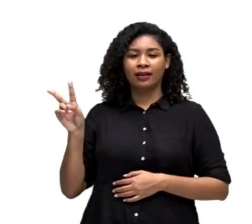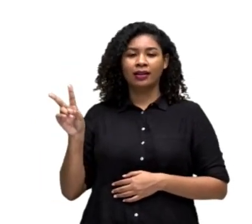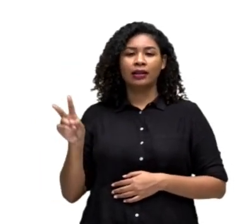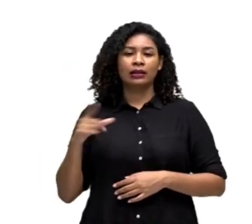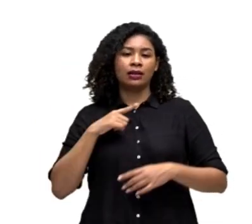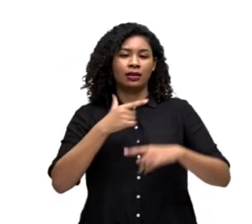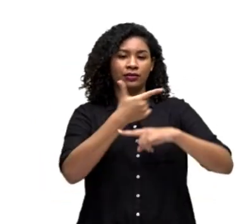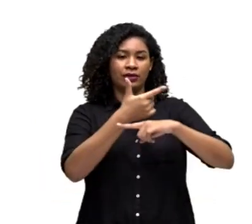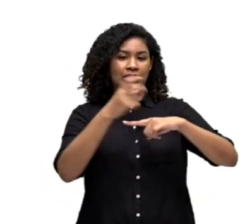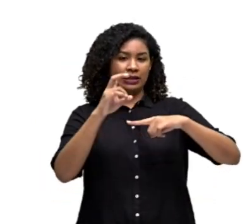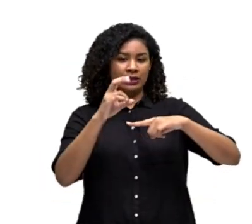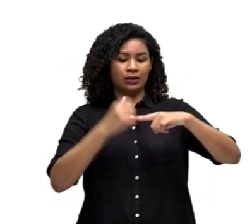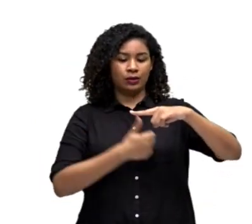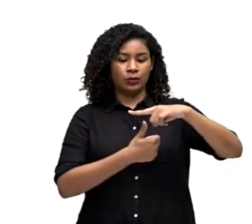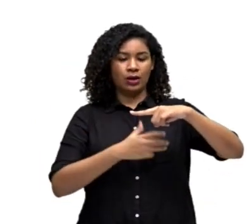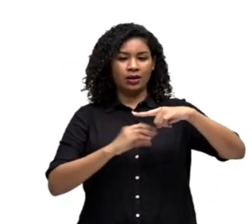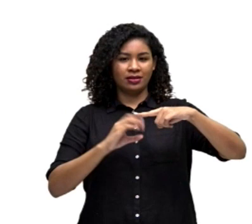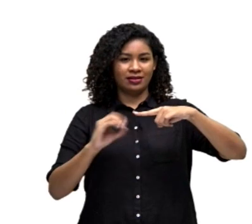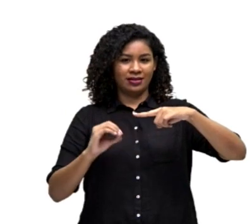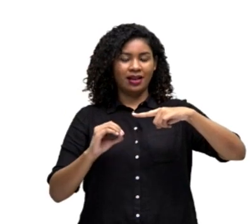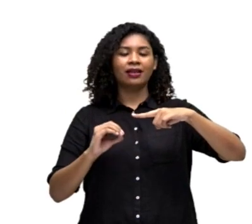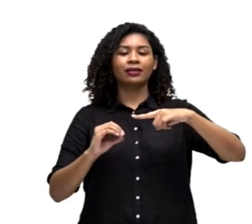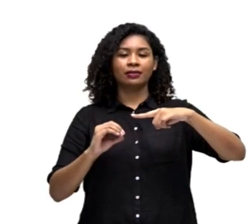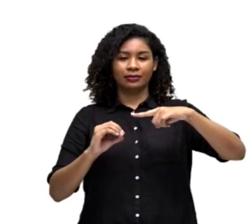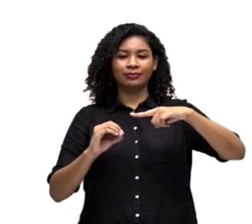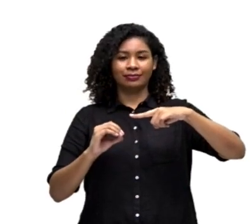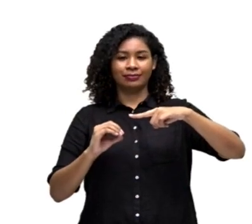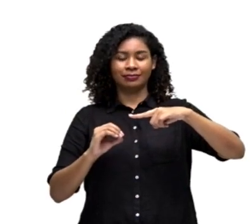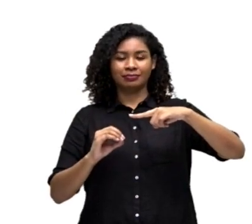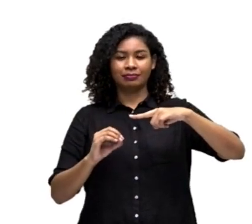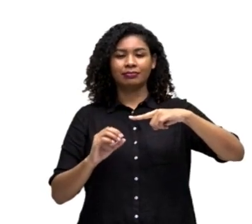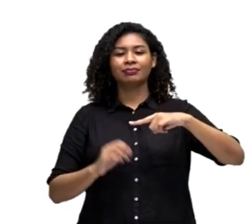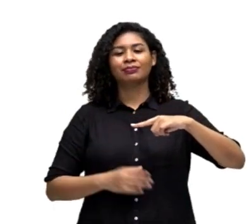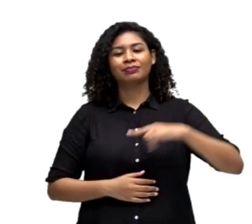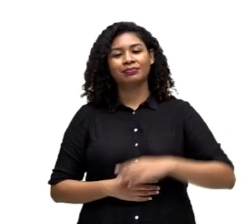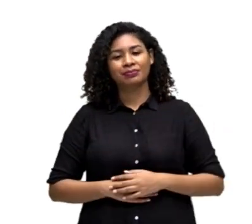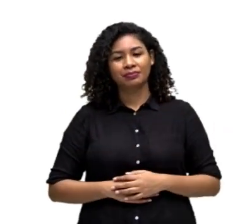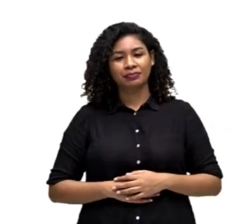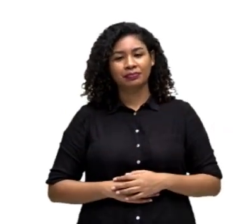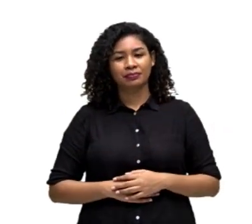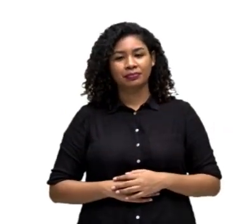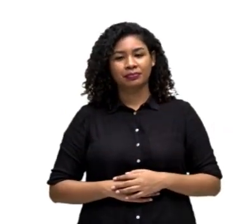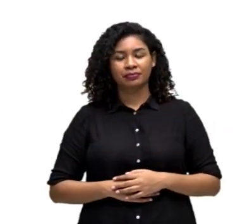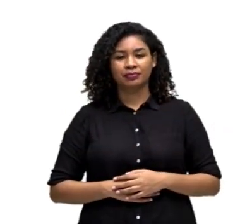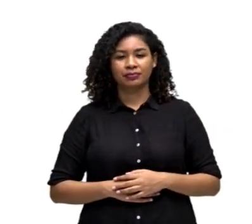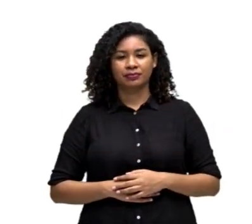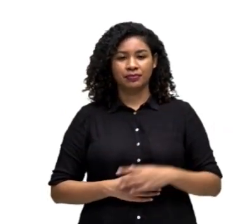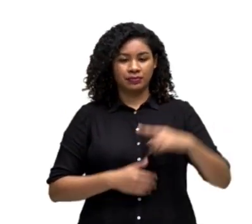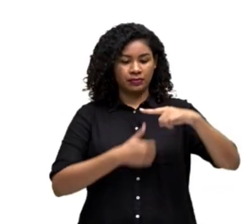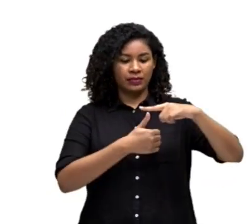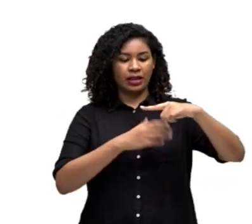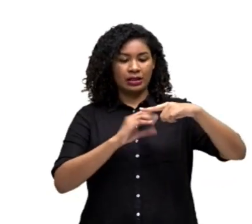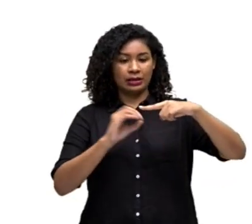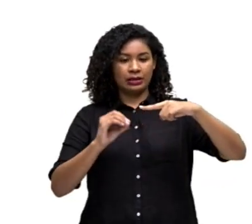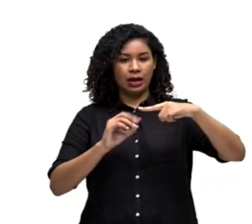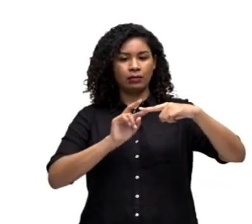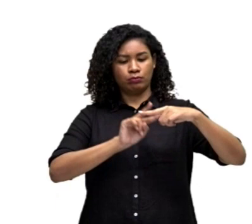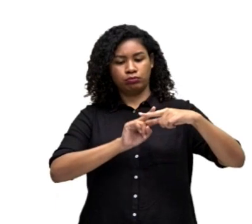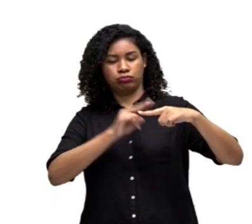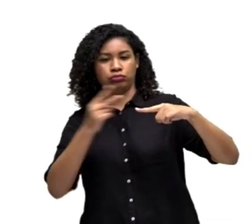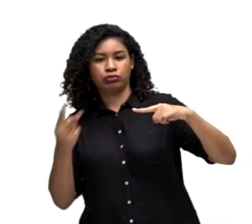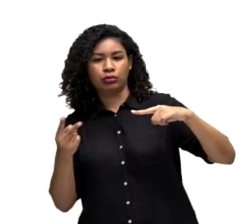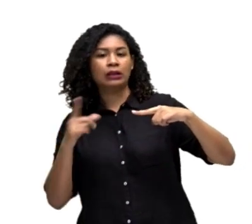fração equivalente a 25 sobre 100. Transformando esse valor na forma decimal,